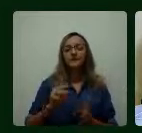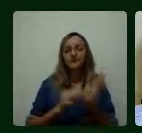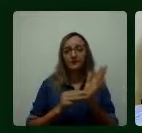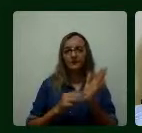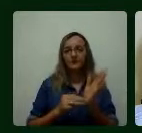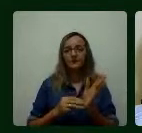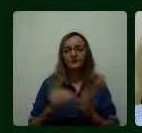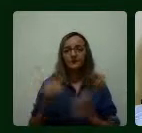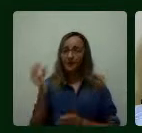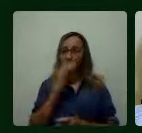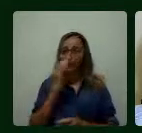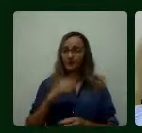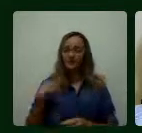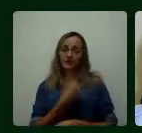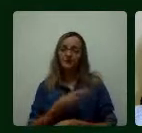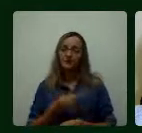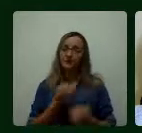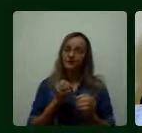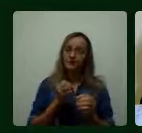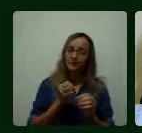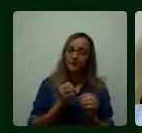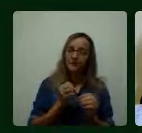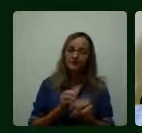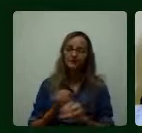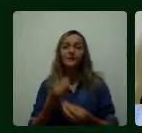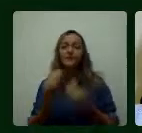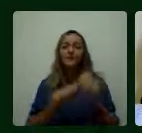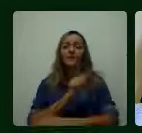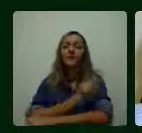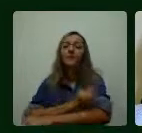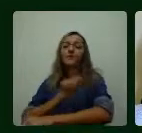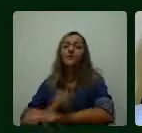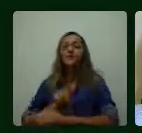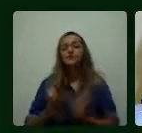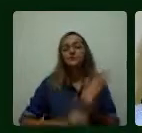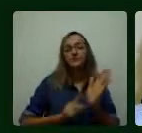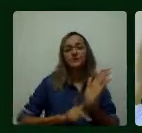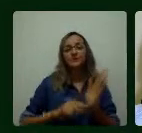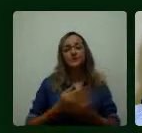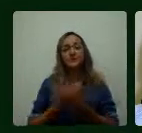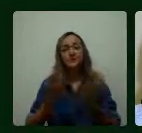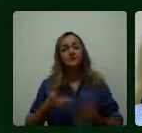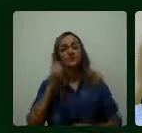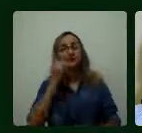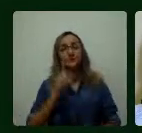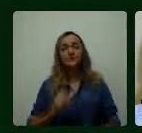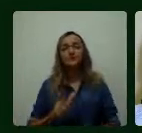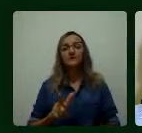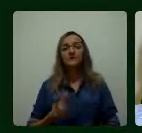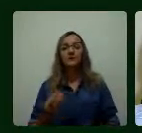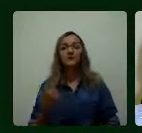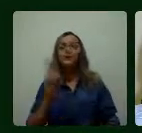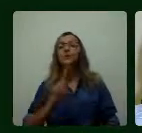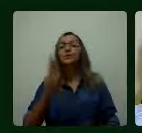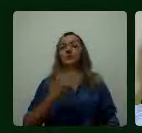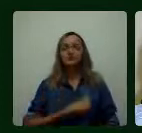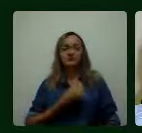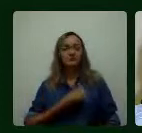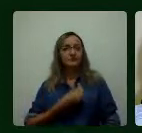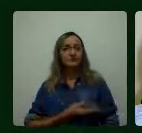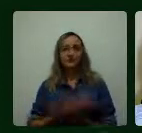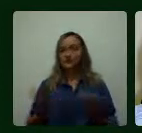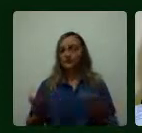ter acesso ali a todos os canais, todas as informações. Então, no dia 18, a gente vai passar esse e-mail para vocês. Então, fiquem de olho na